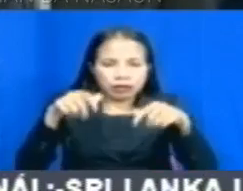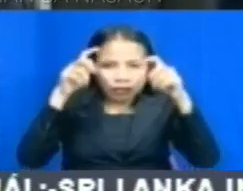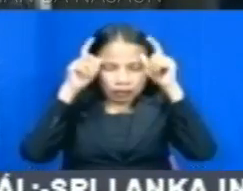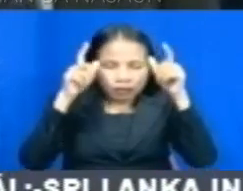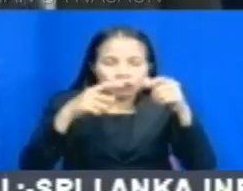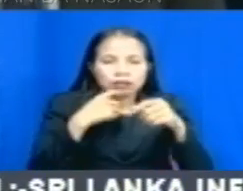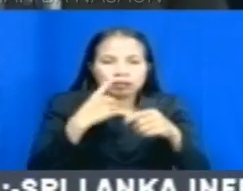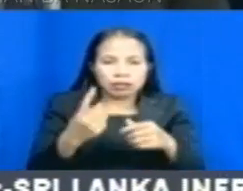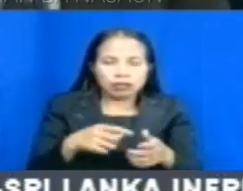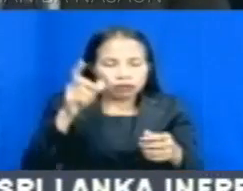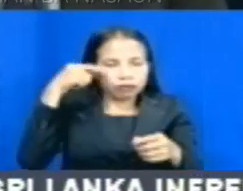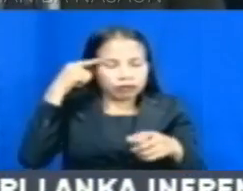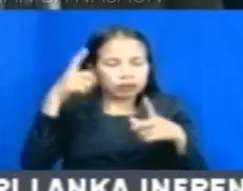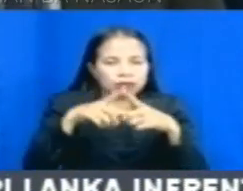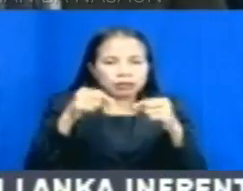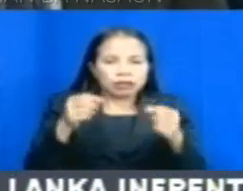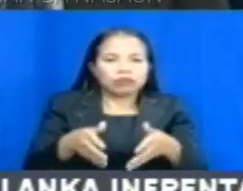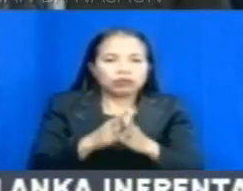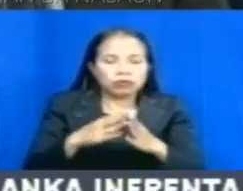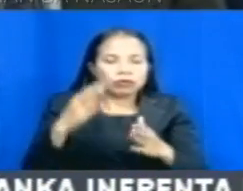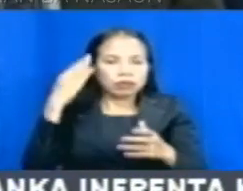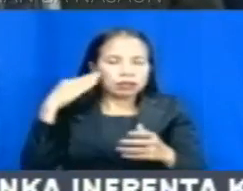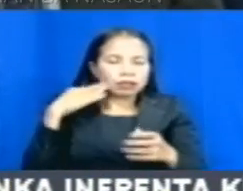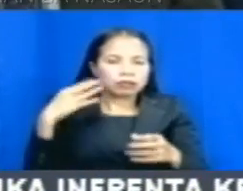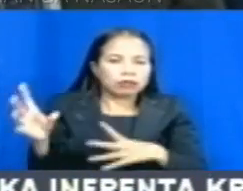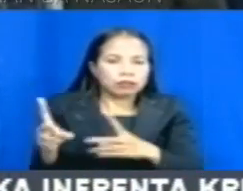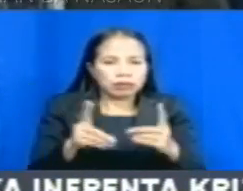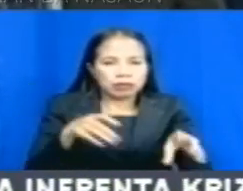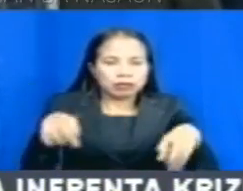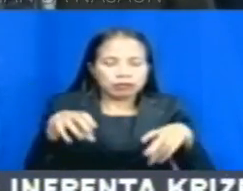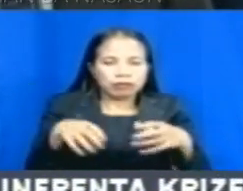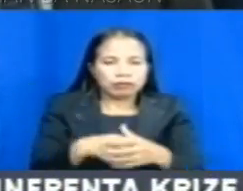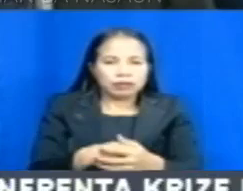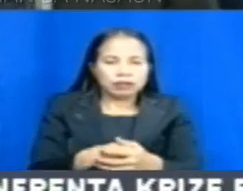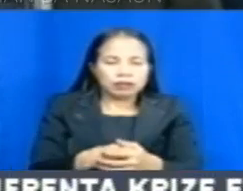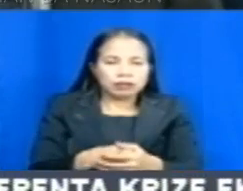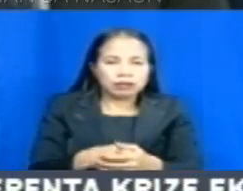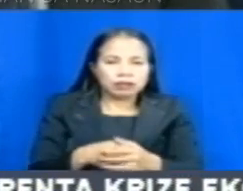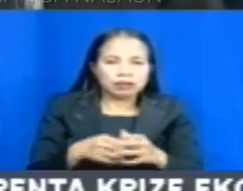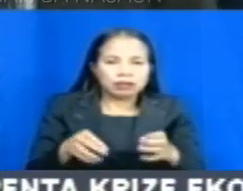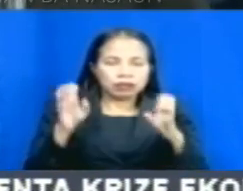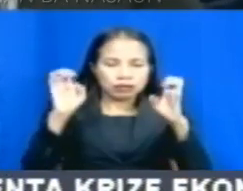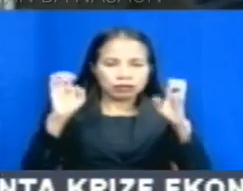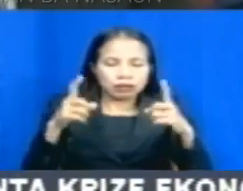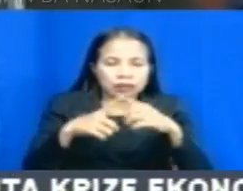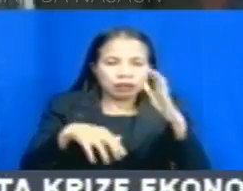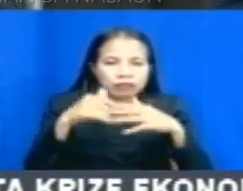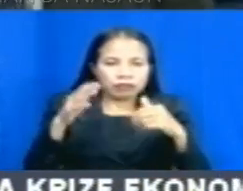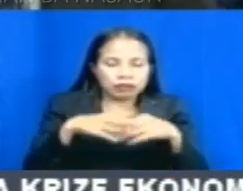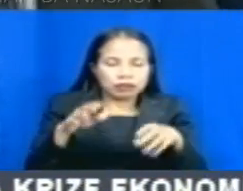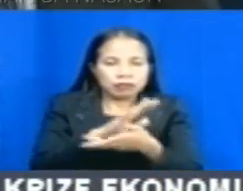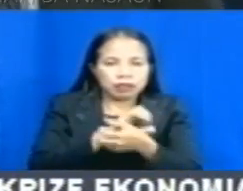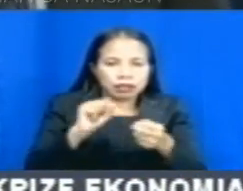Masami, afirma que o governo do Japão, Russo Zaika, pode implementar serviço de reabilitação urgente da infraestrutura estragada